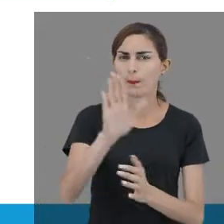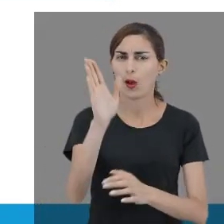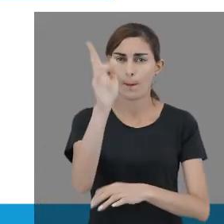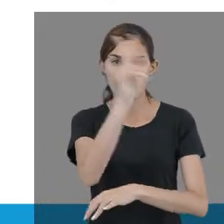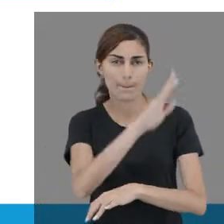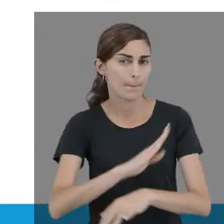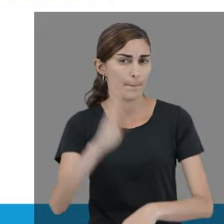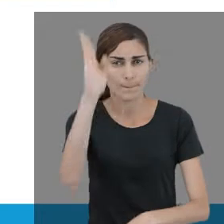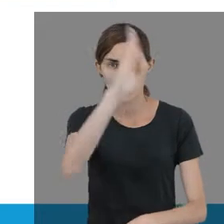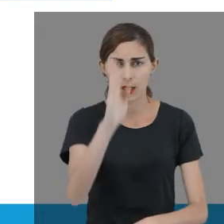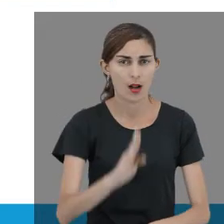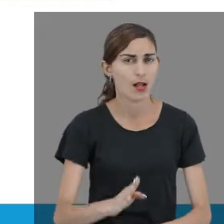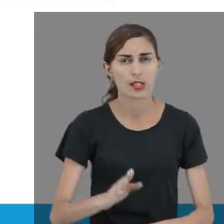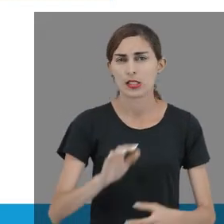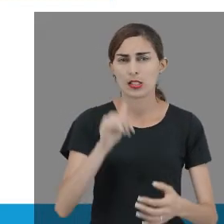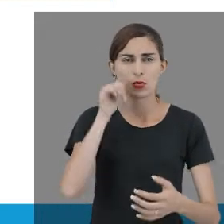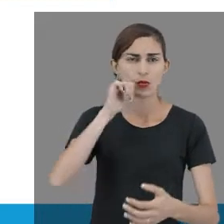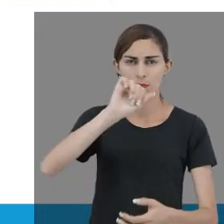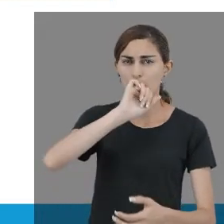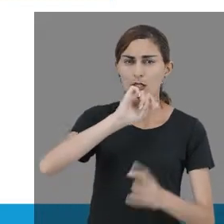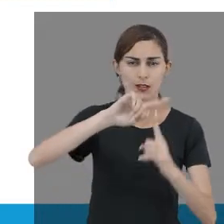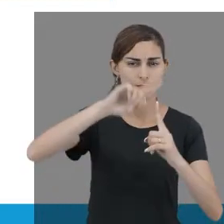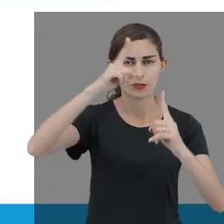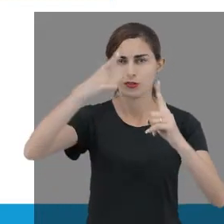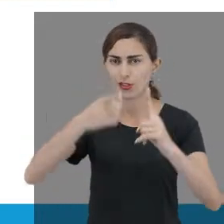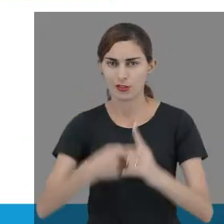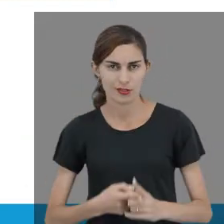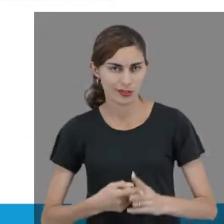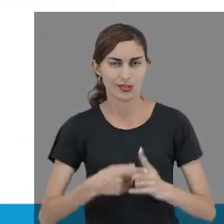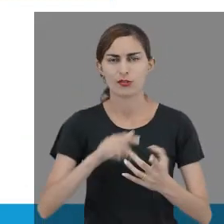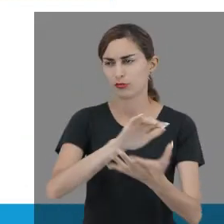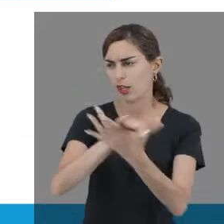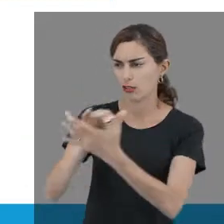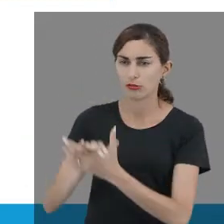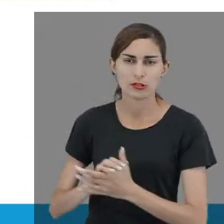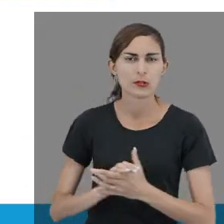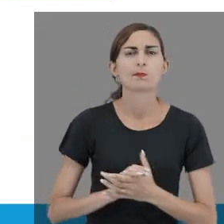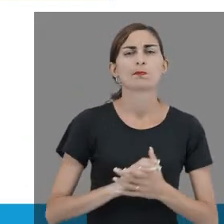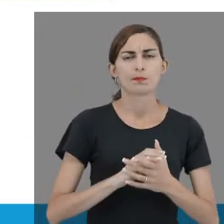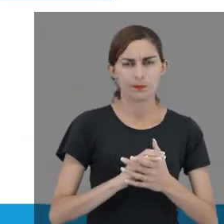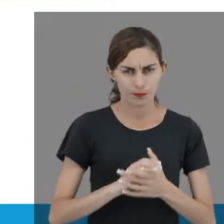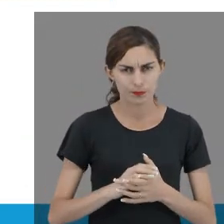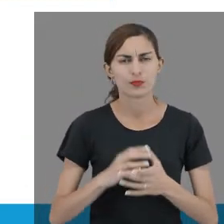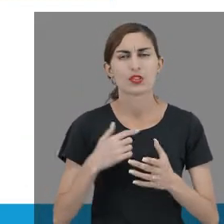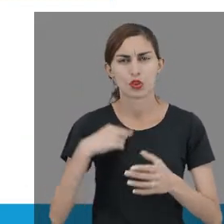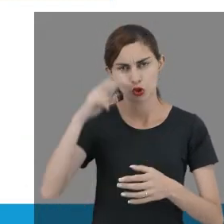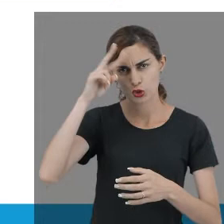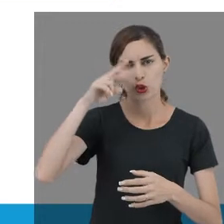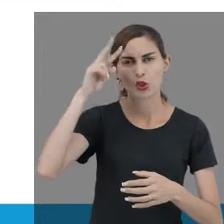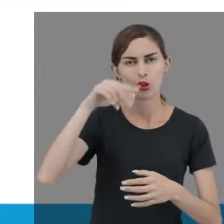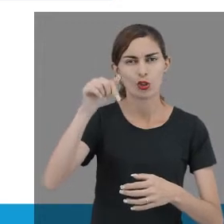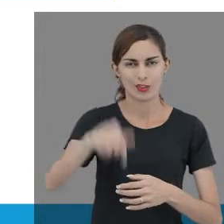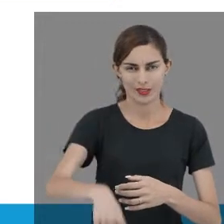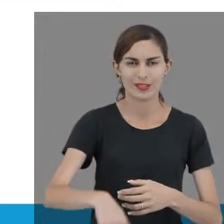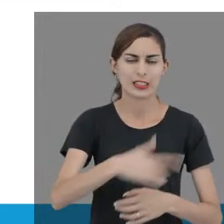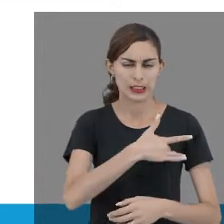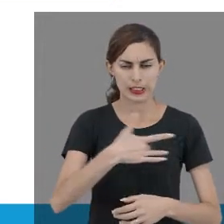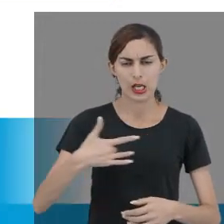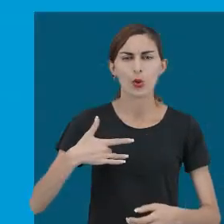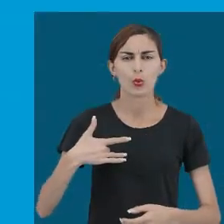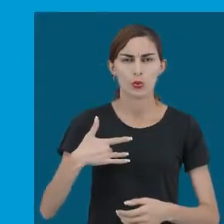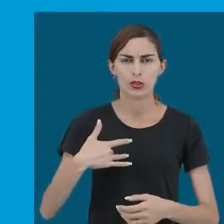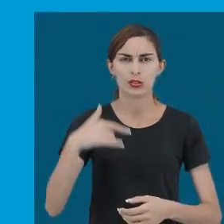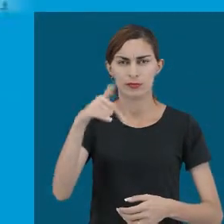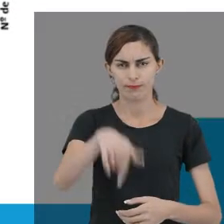alerta, principalmente os casais, as mães gestantes. Então foi um momento crítico da história da nossa saúde pública aqui em